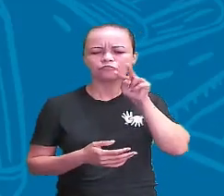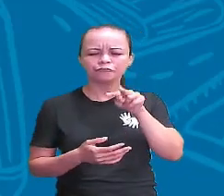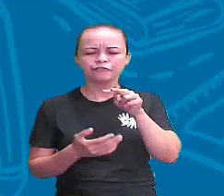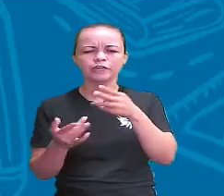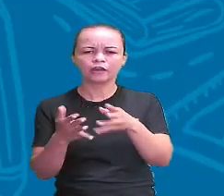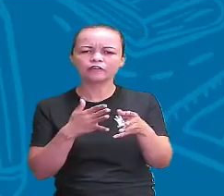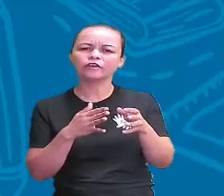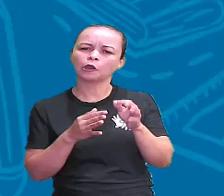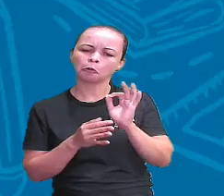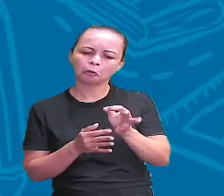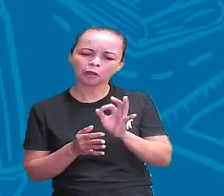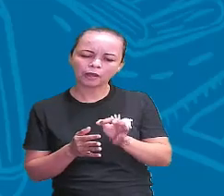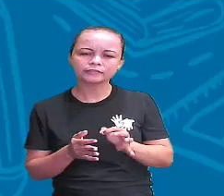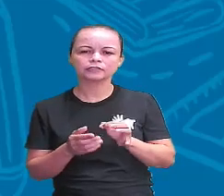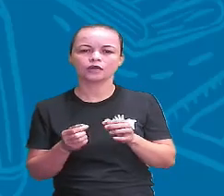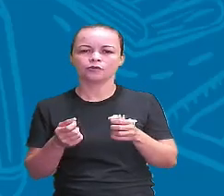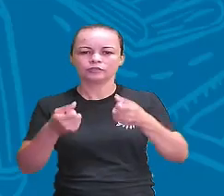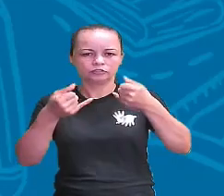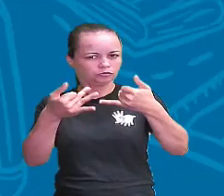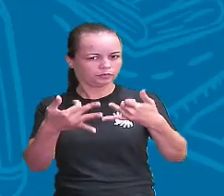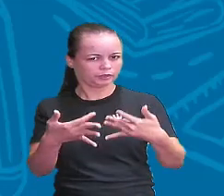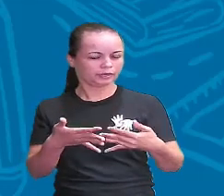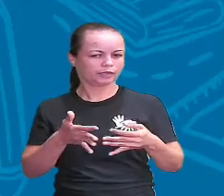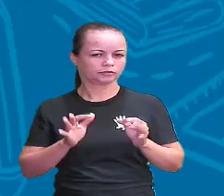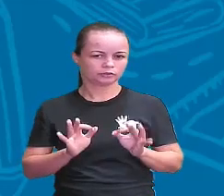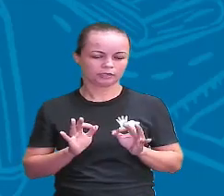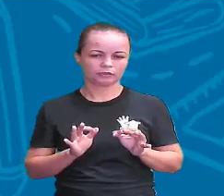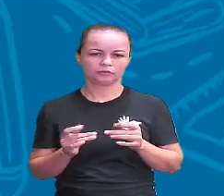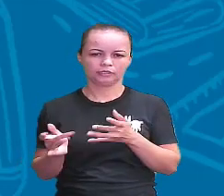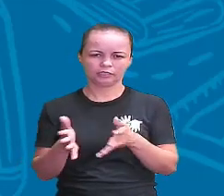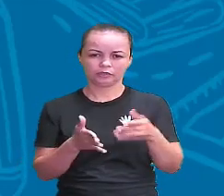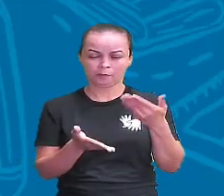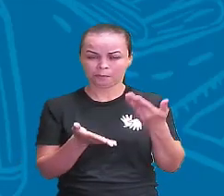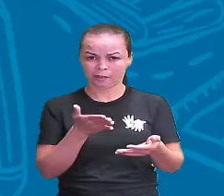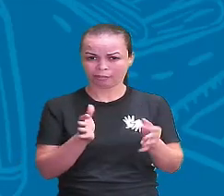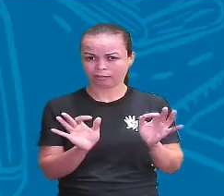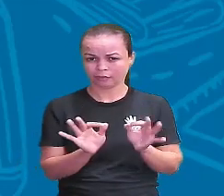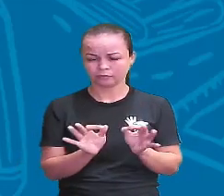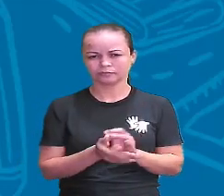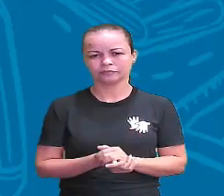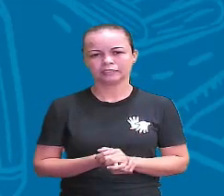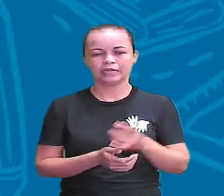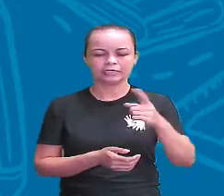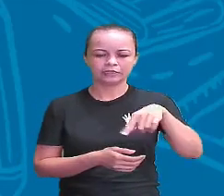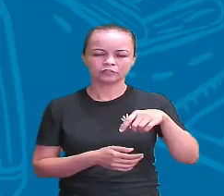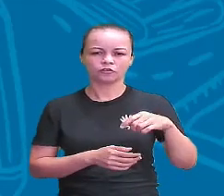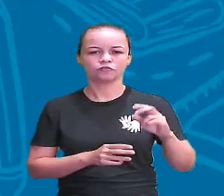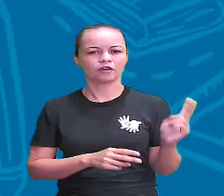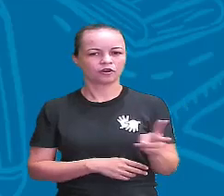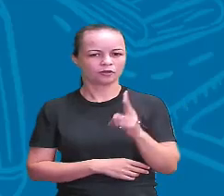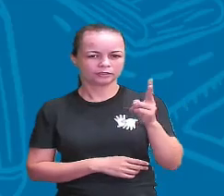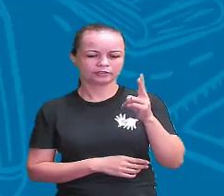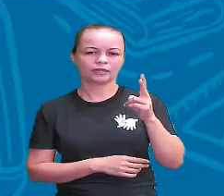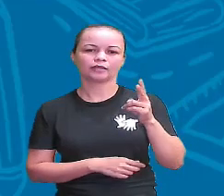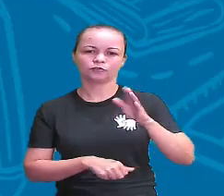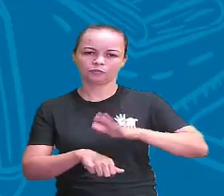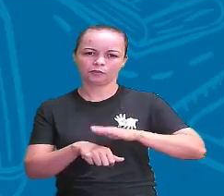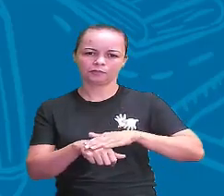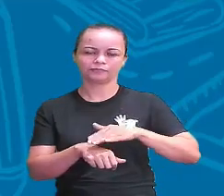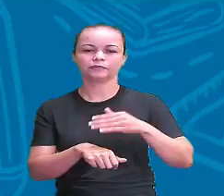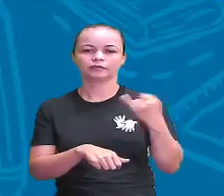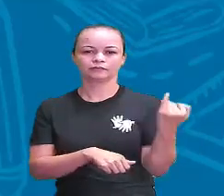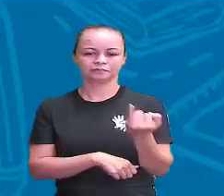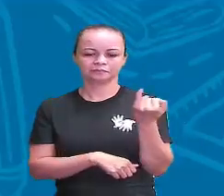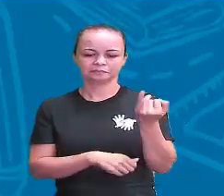fica devidamente pontuado isso e ninguém sai aqui perdendo. Pelo contrário, sai devidamente valorizada a importância desse momento. Então